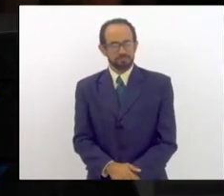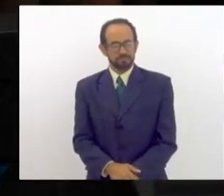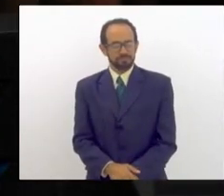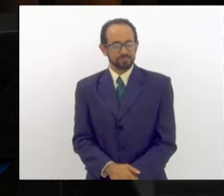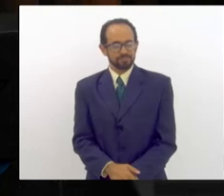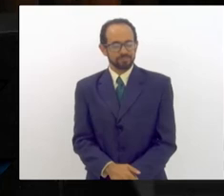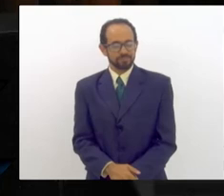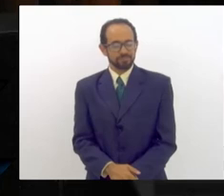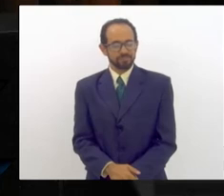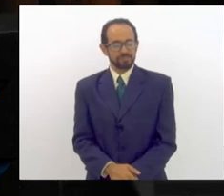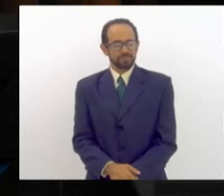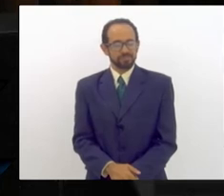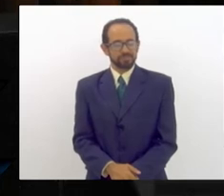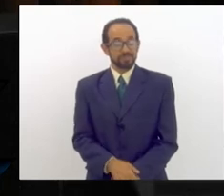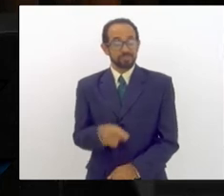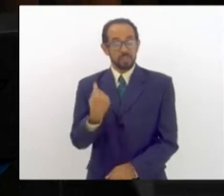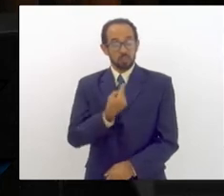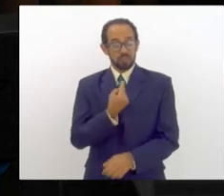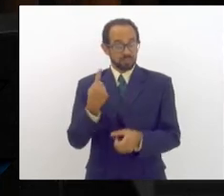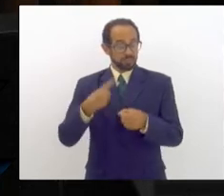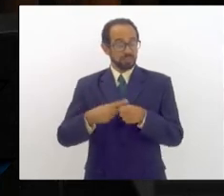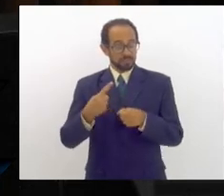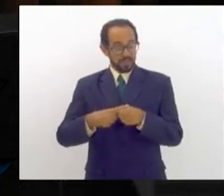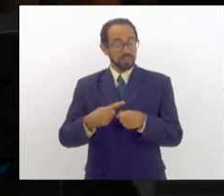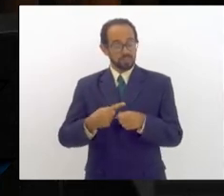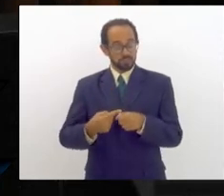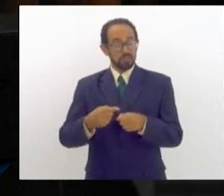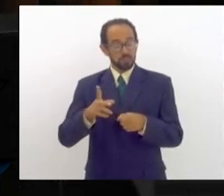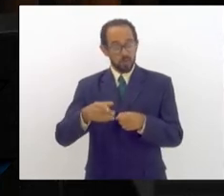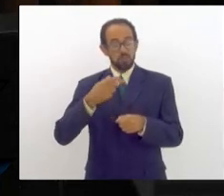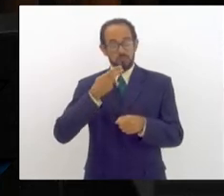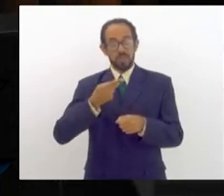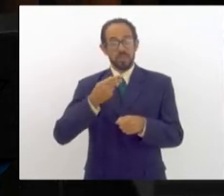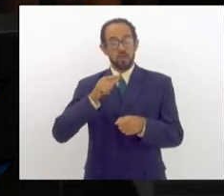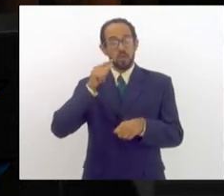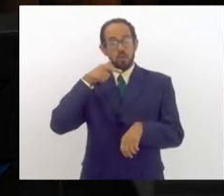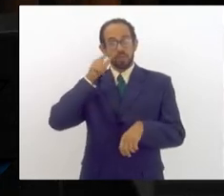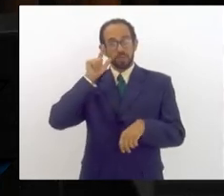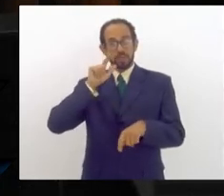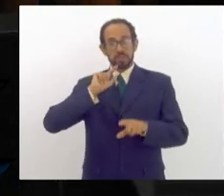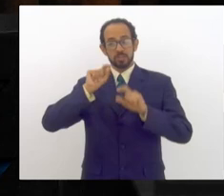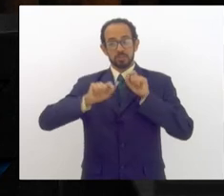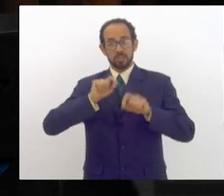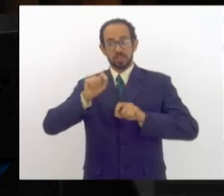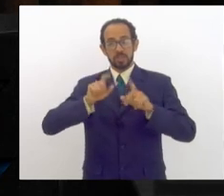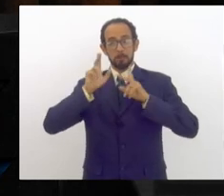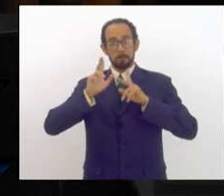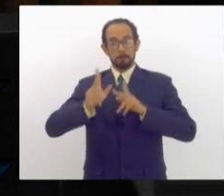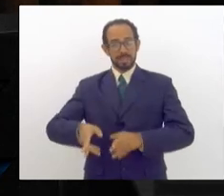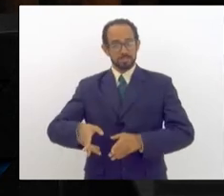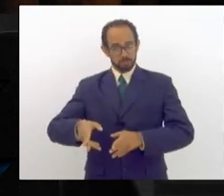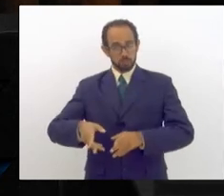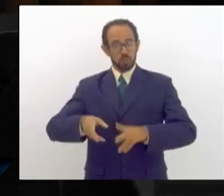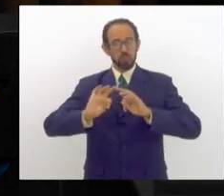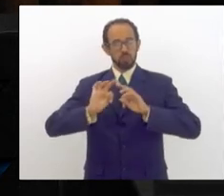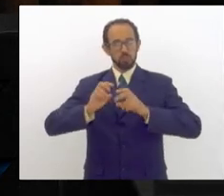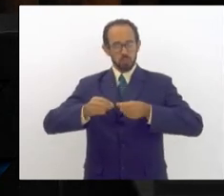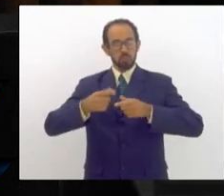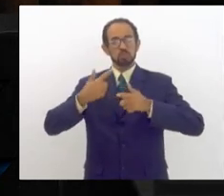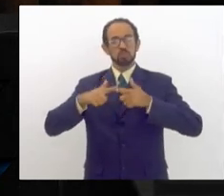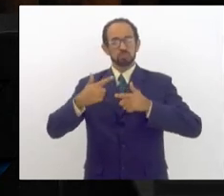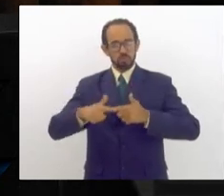e essa nossa cidade eu dizia ontem que apesar de todas as contradições que